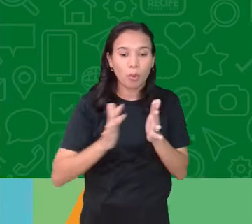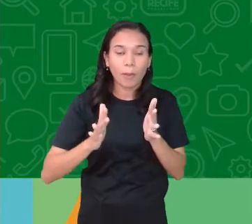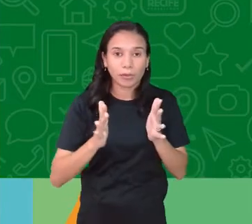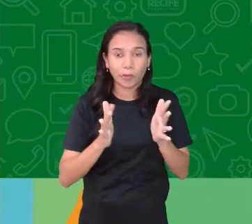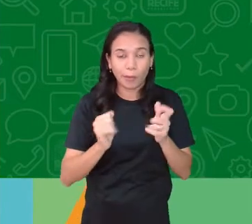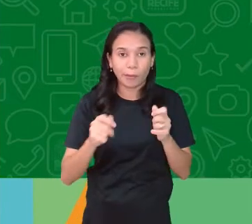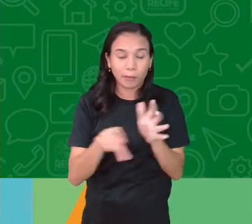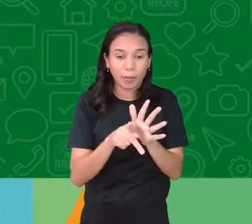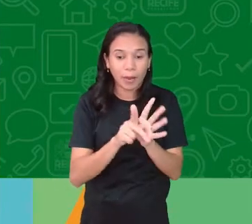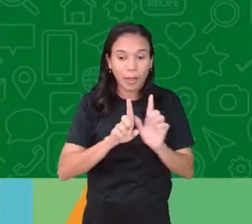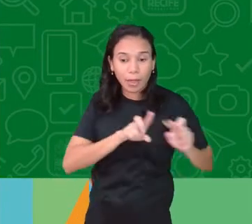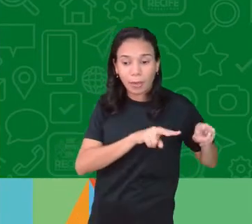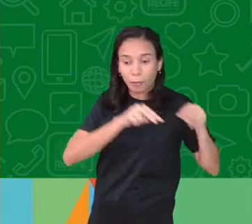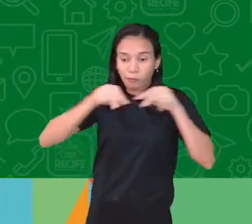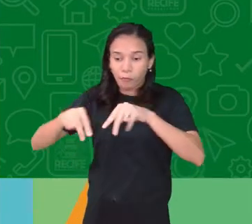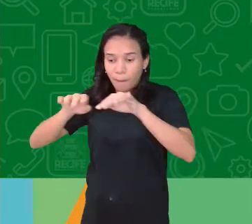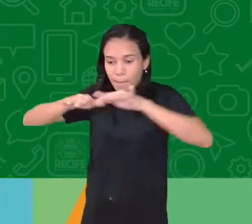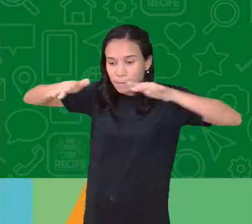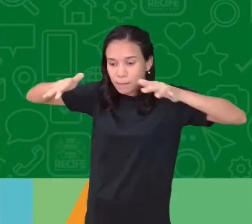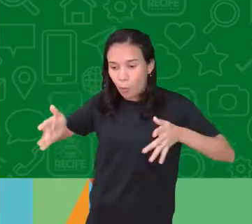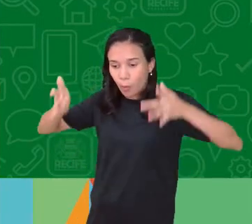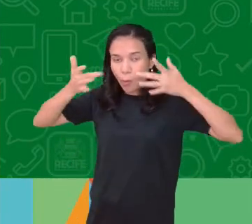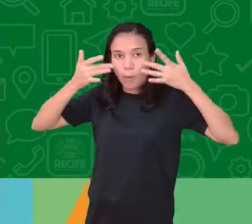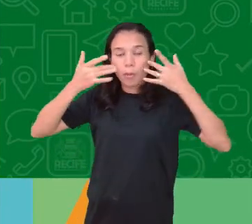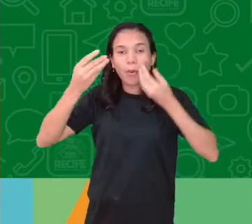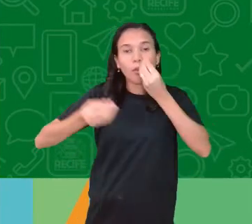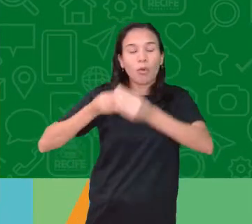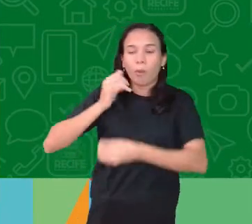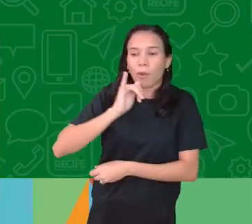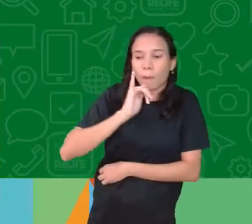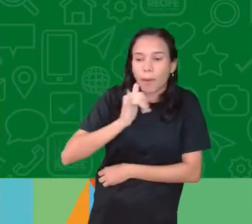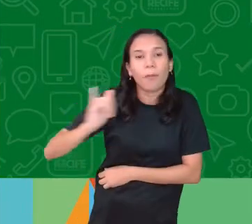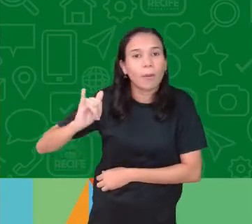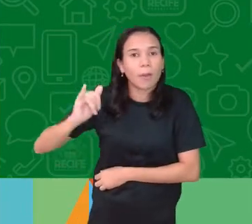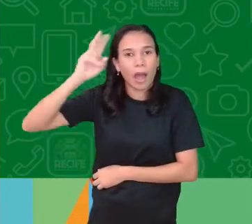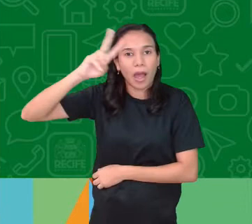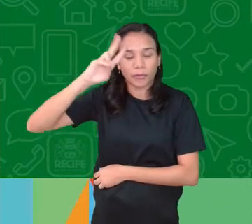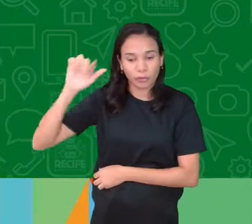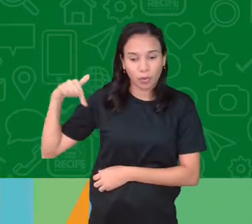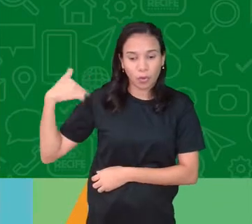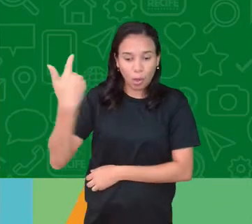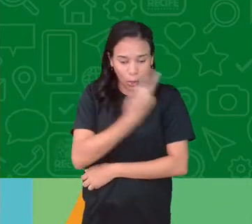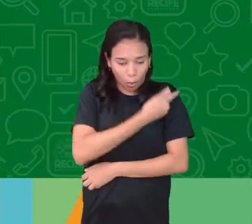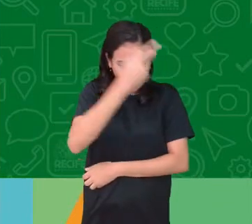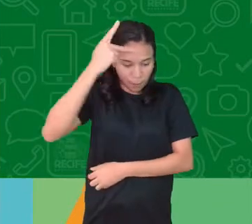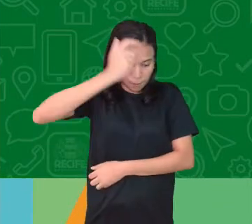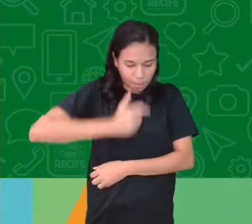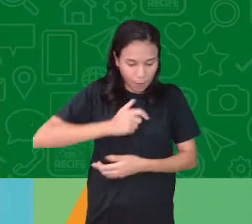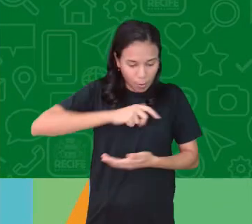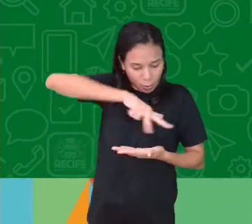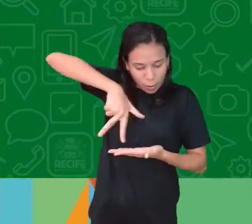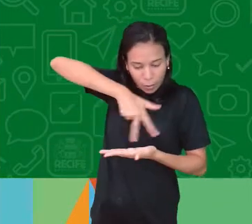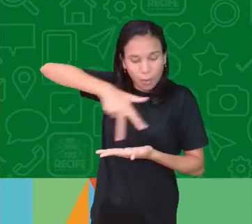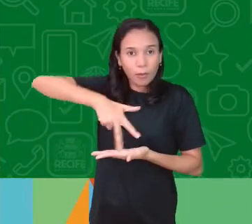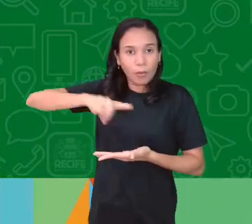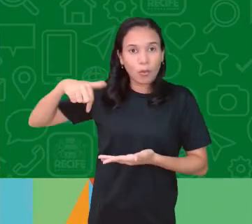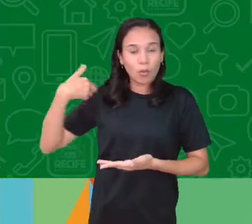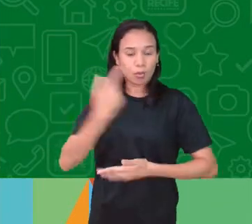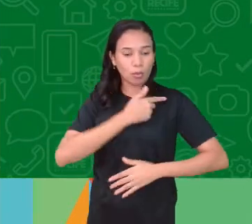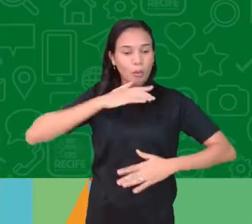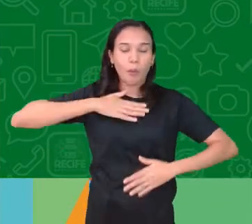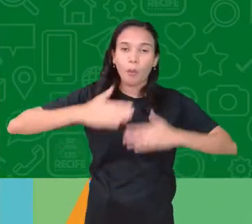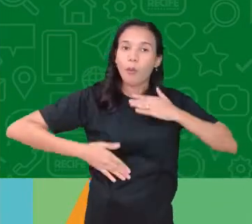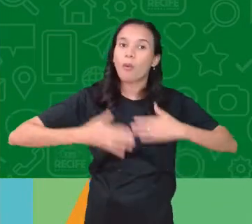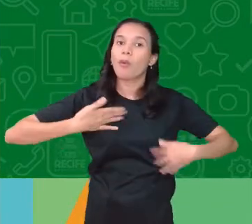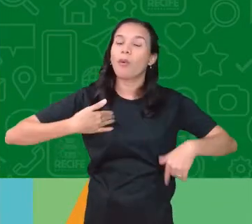palco com a ideia de contar a história, tanto a história de nós que dançamos, né? Dos nossos corpos, como a